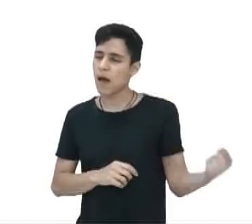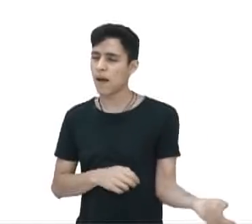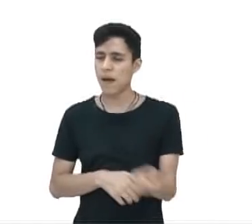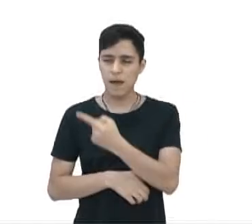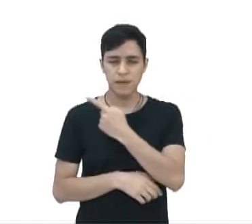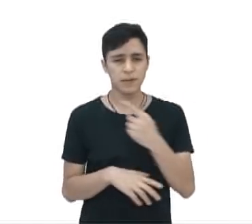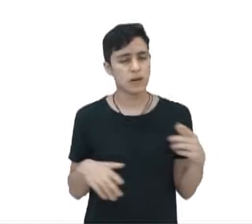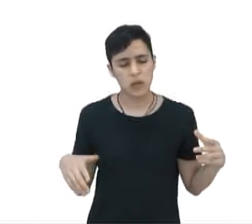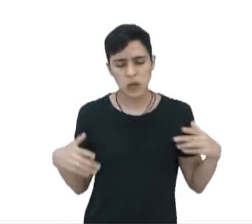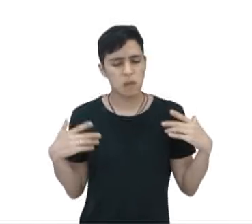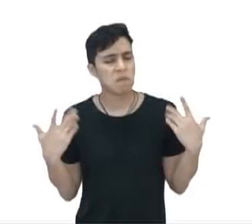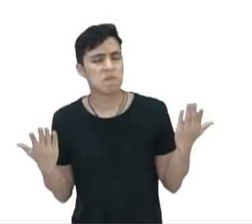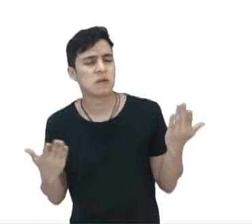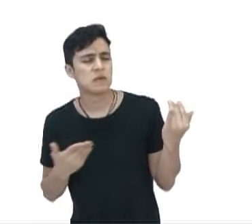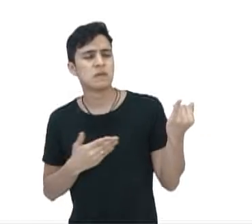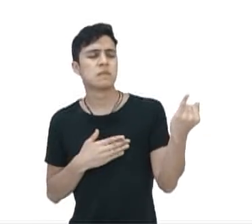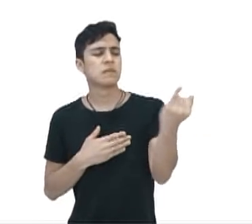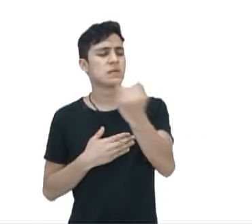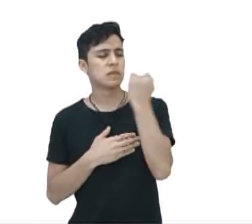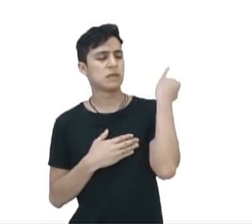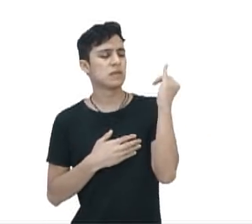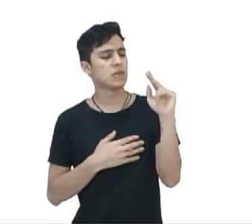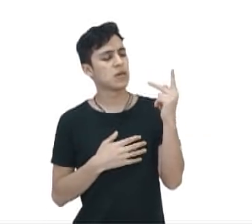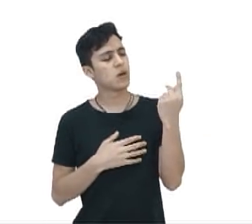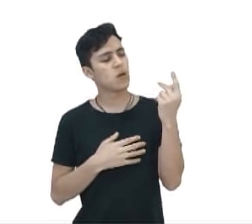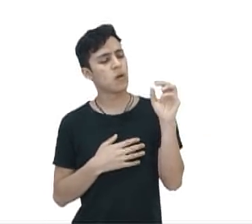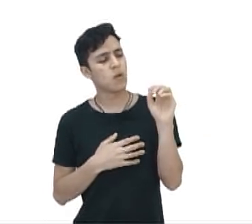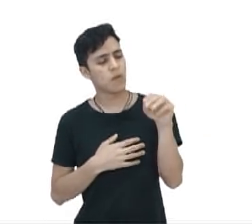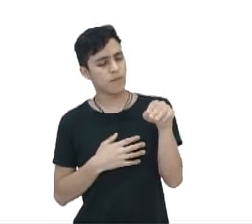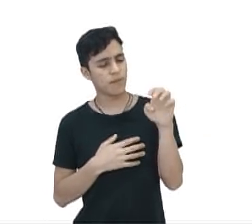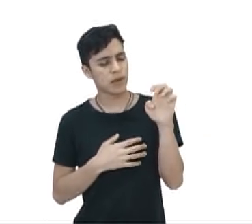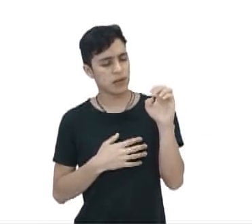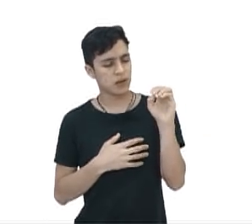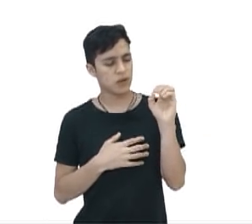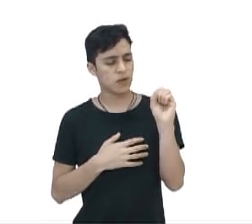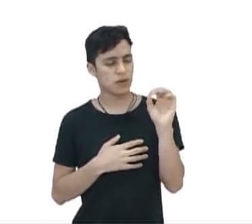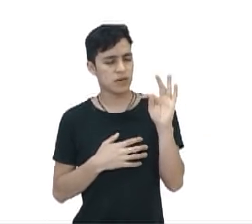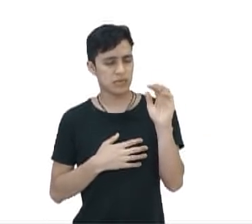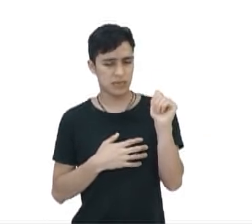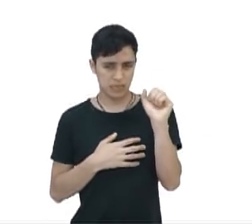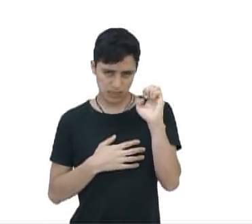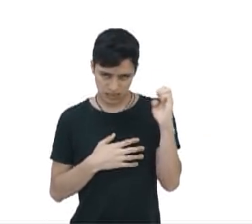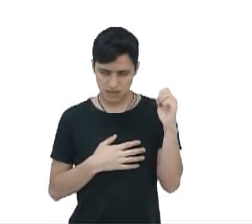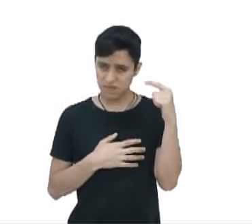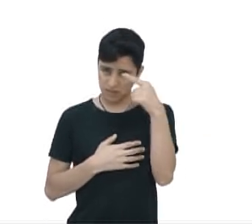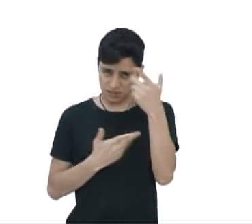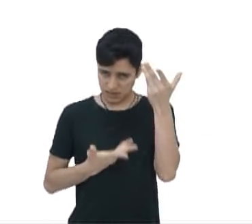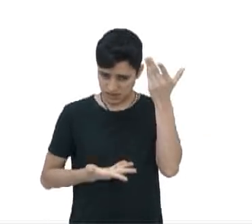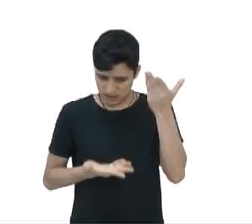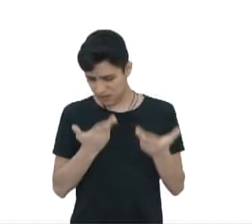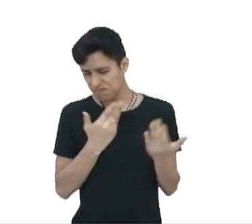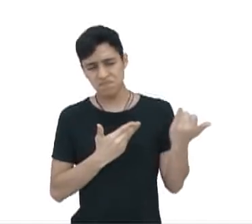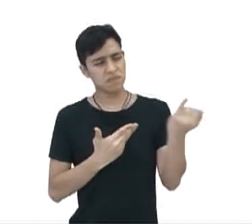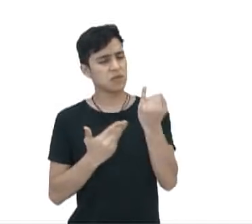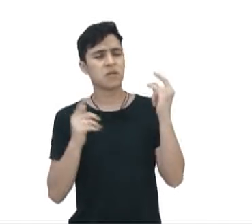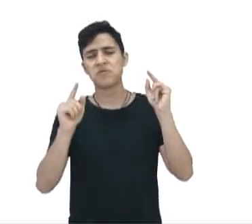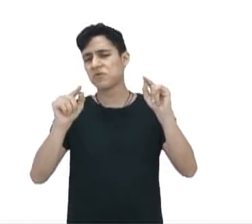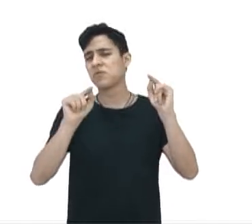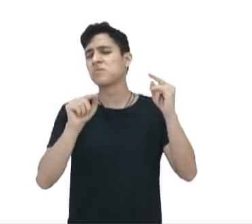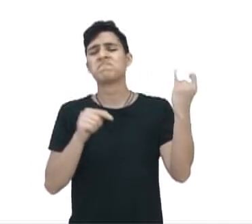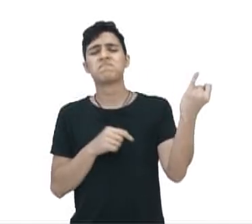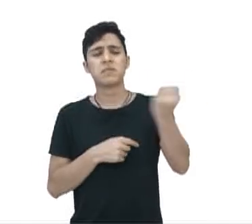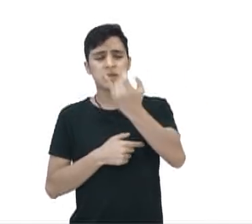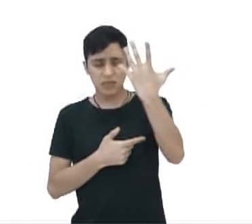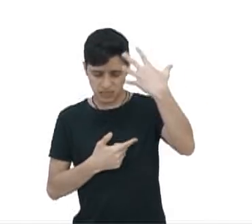Qual é a importância, então, da homeostase, desse equilíbrio, né, que nós acabamos de falar, para as